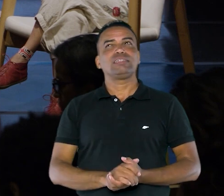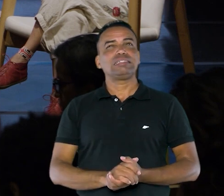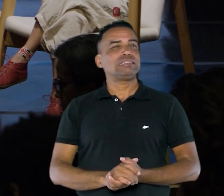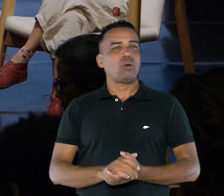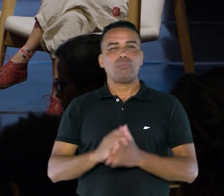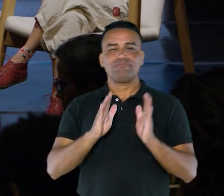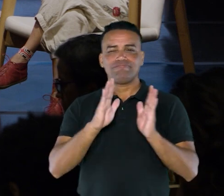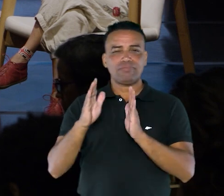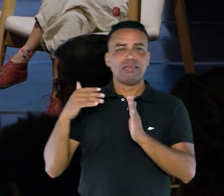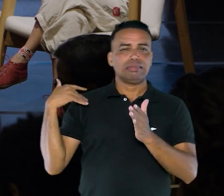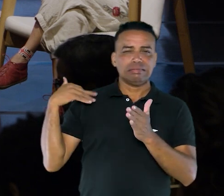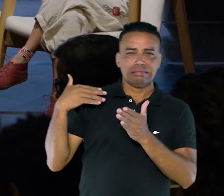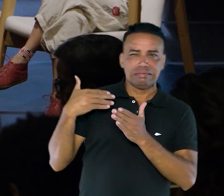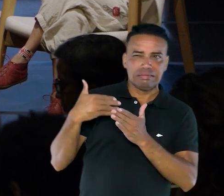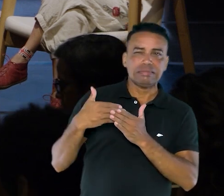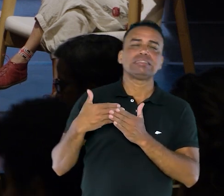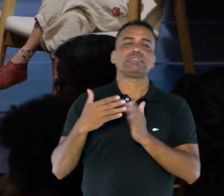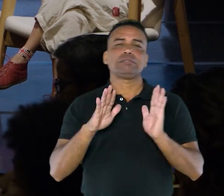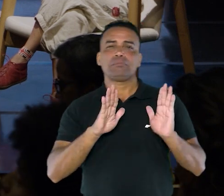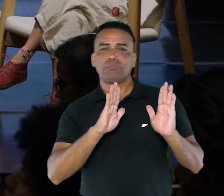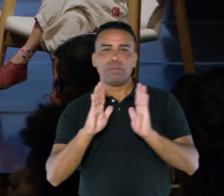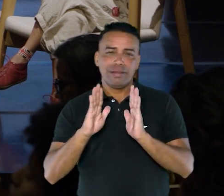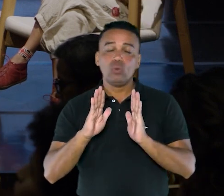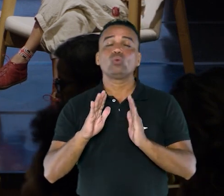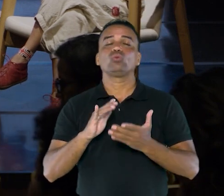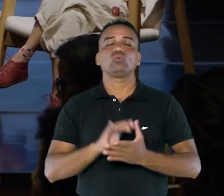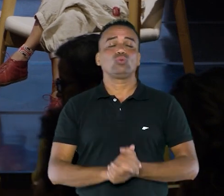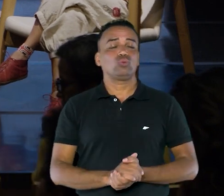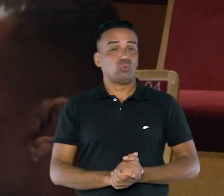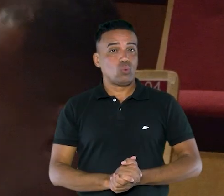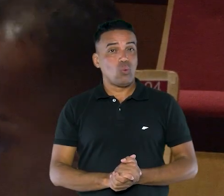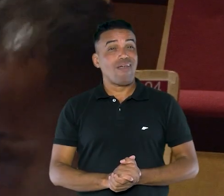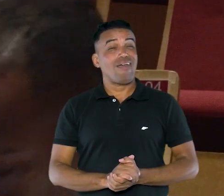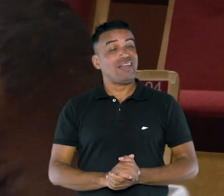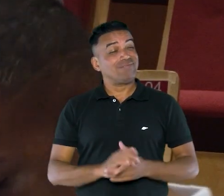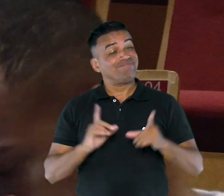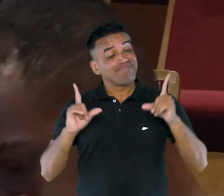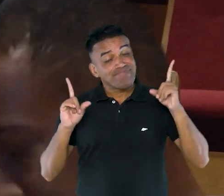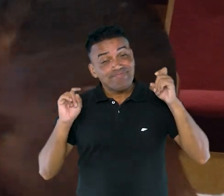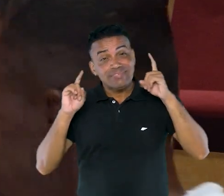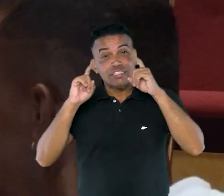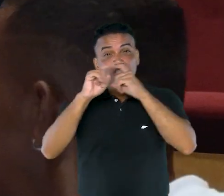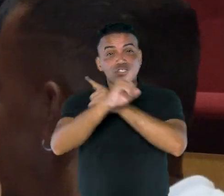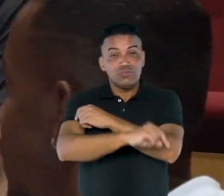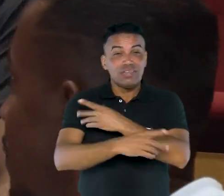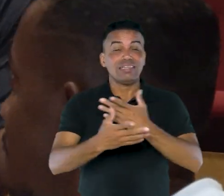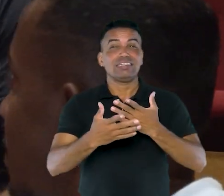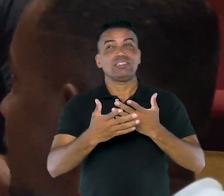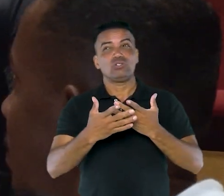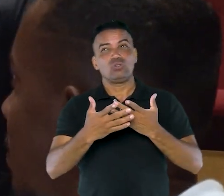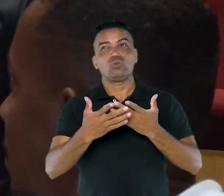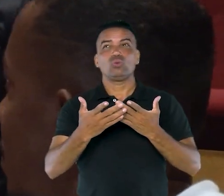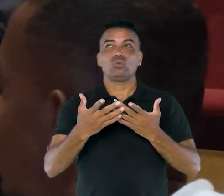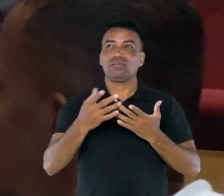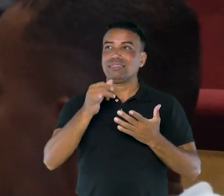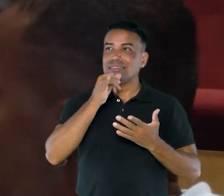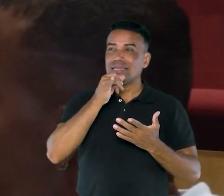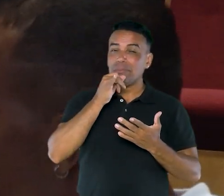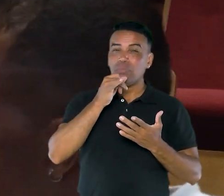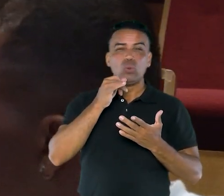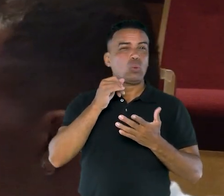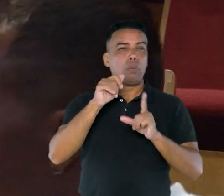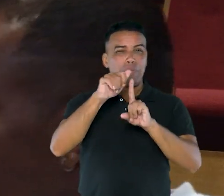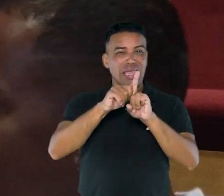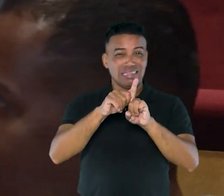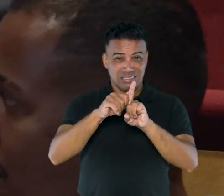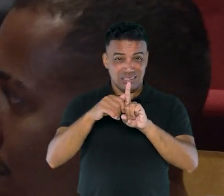nos últimos tempos assim tem sido bem complicado assim lidar com as coisas, mas especificamente no